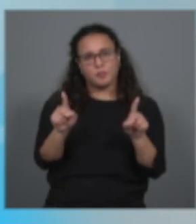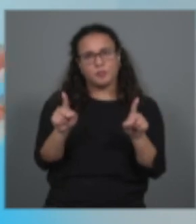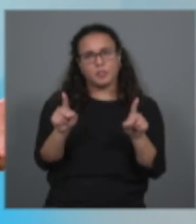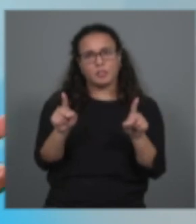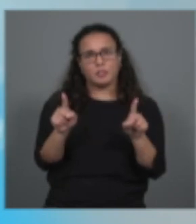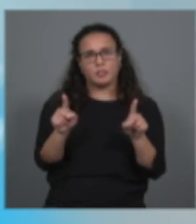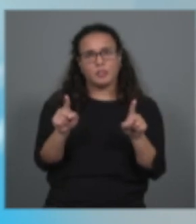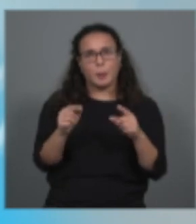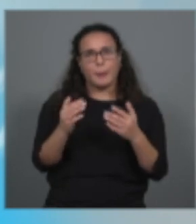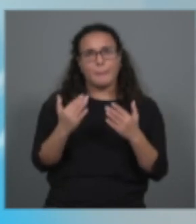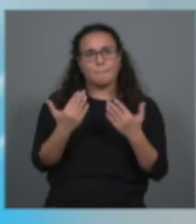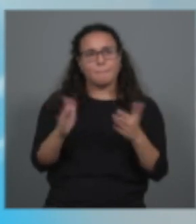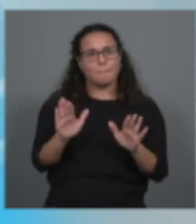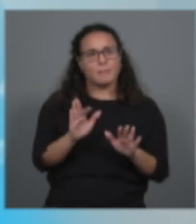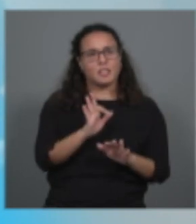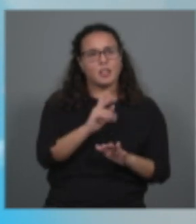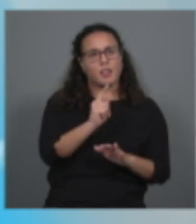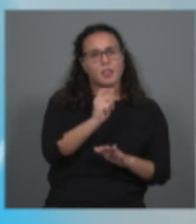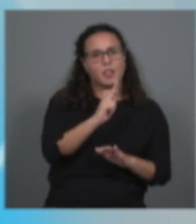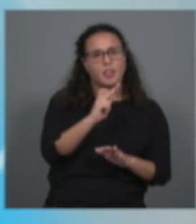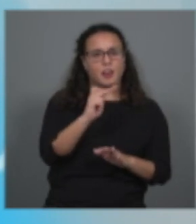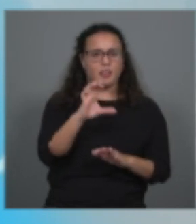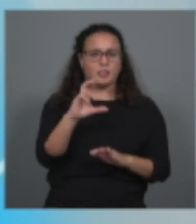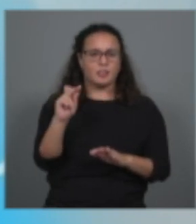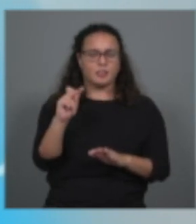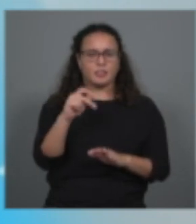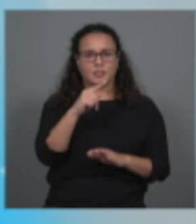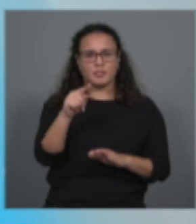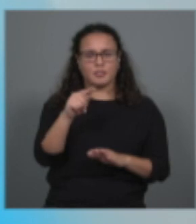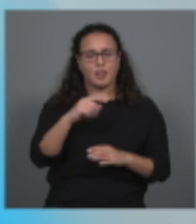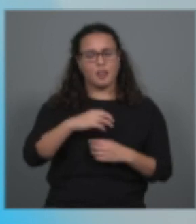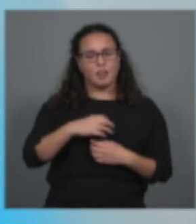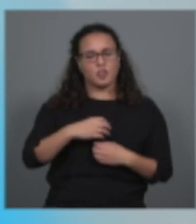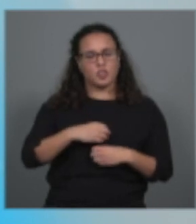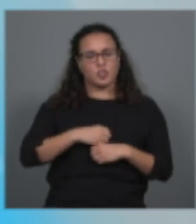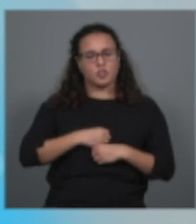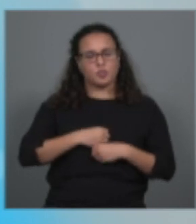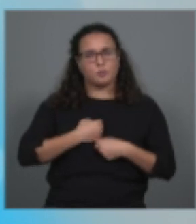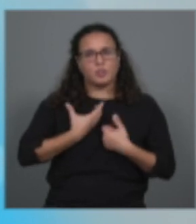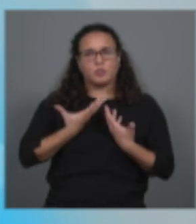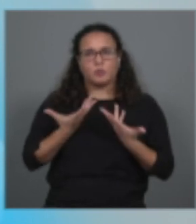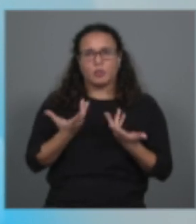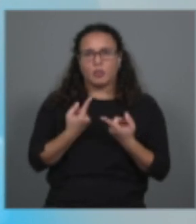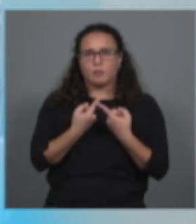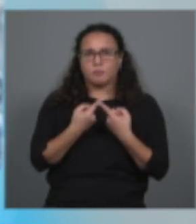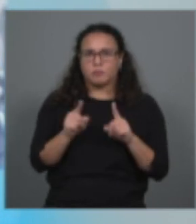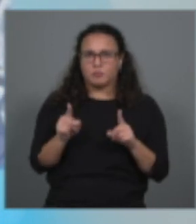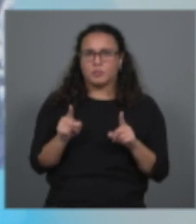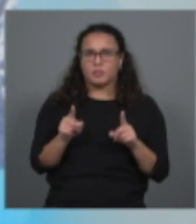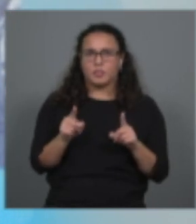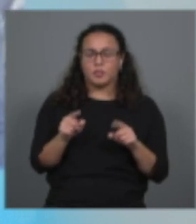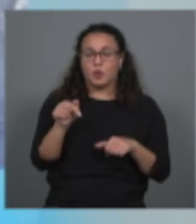sua herança espiritual, muito que se pode e que se deve aplicar ao concreto da vida e da ação da Igreja hoje em dia. Sim.